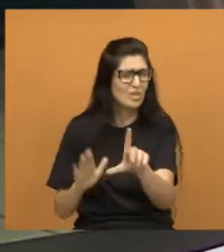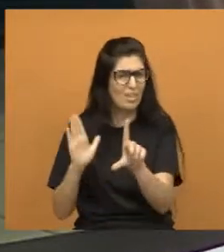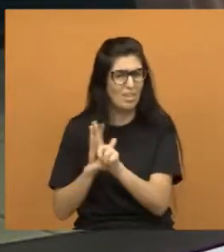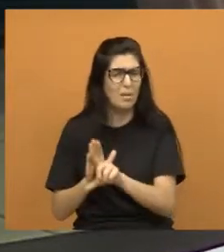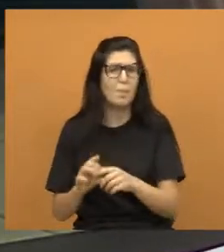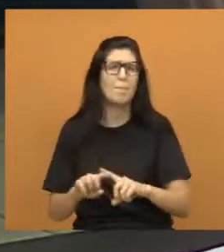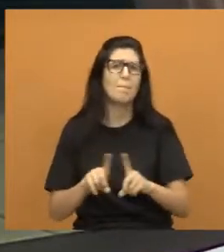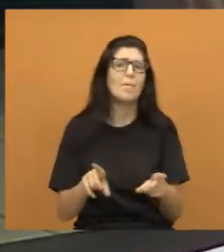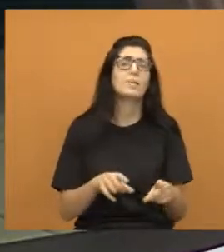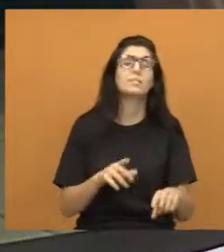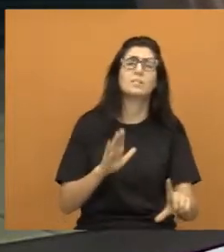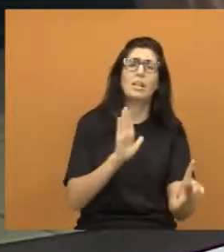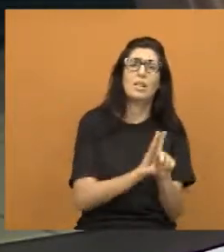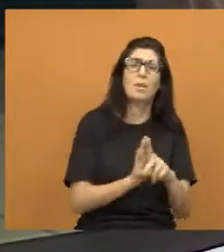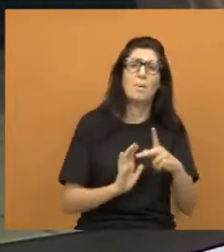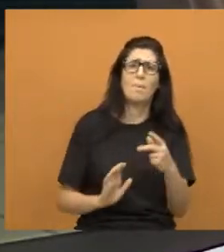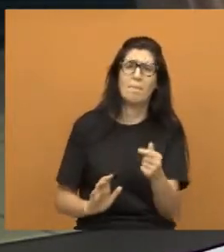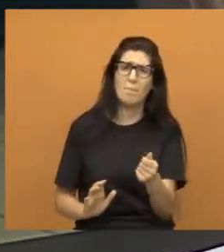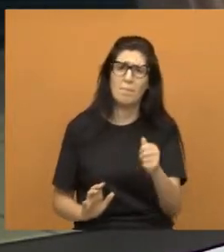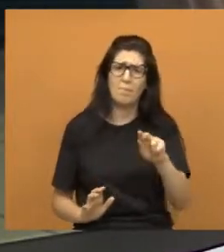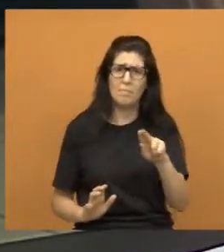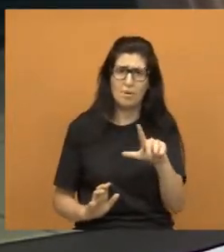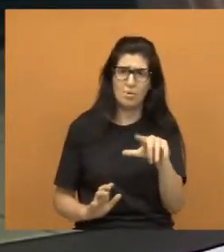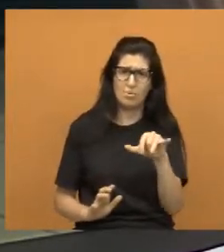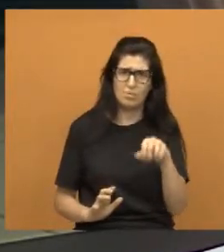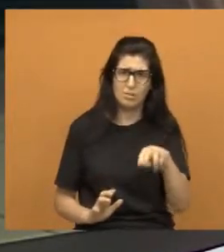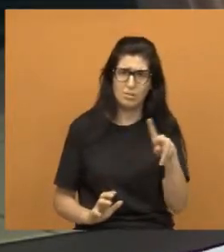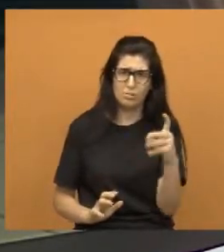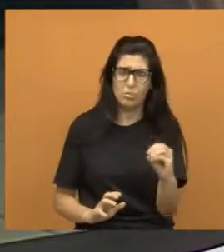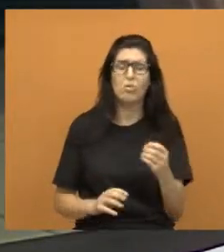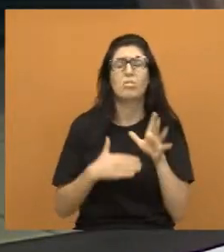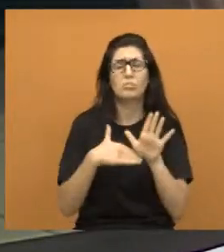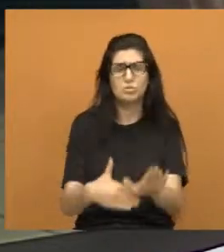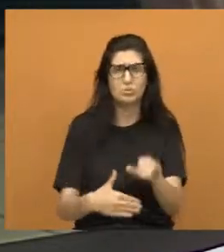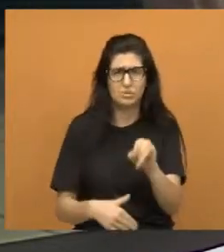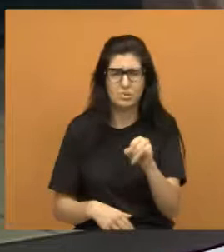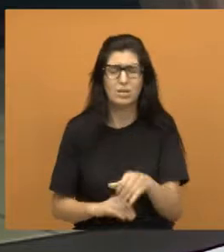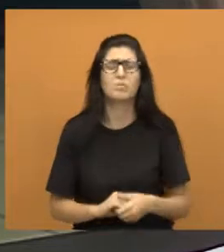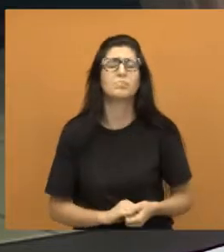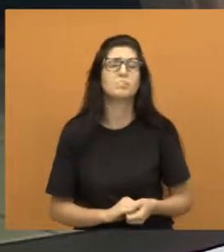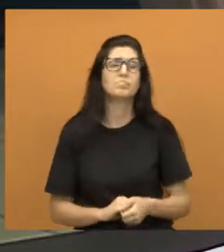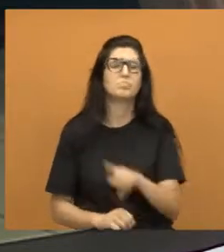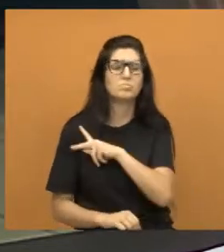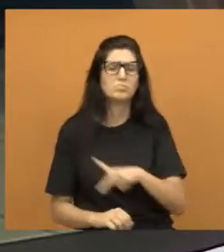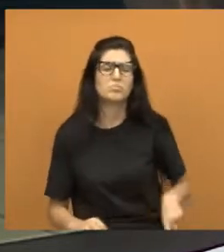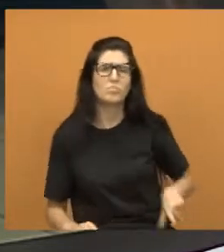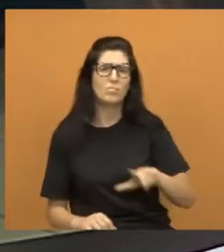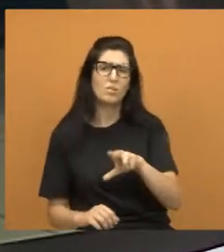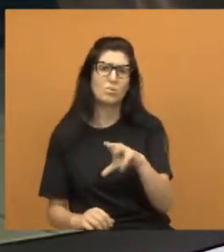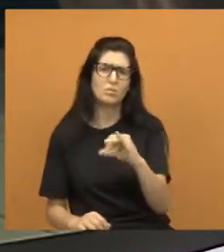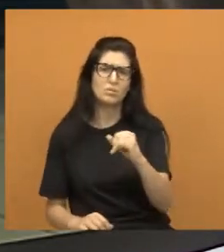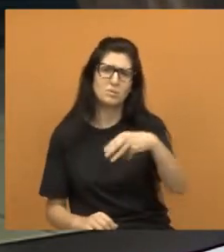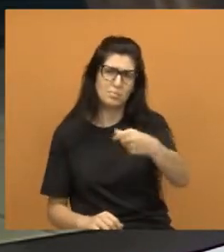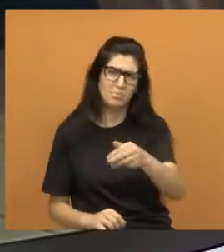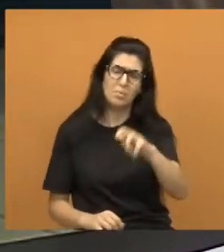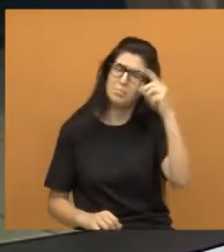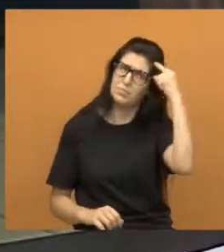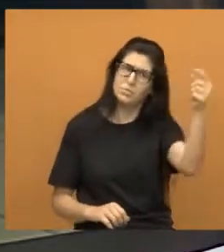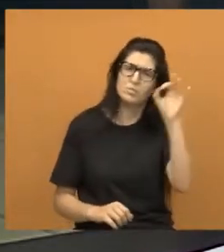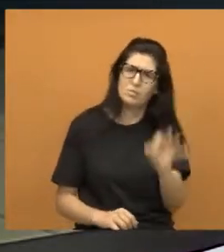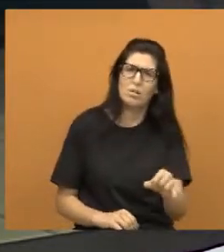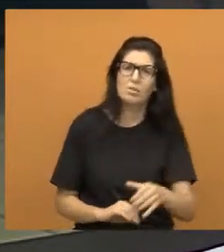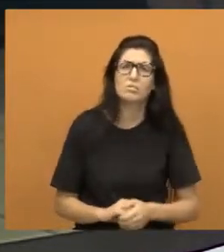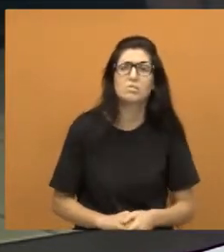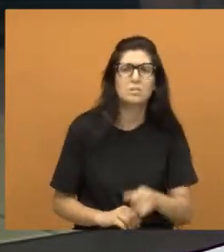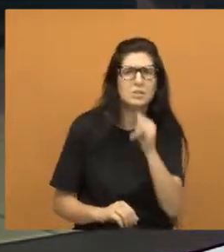lei do Paulinho, eu acho que ela ajuda. Ela não está regulamentando a forma, mas ela ajuda. A Lucimar colocou muito bem. Imagina construir um vestiário. Não dá para você chegar